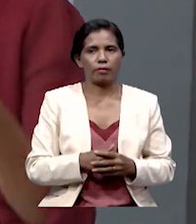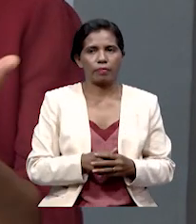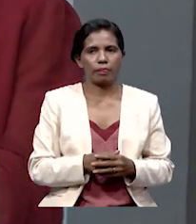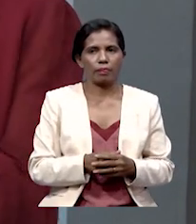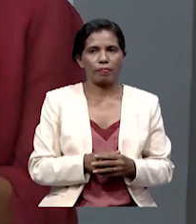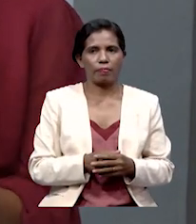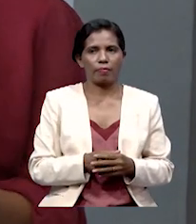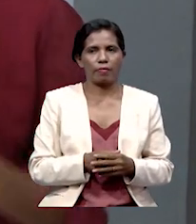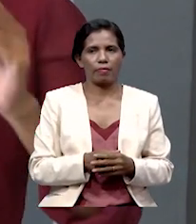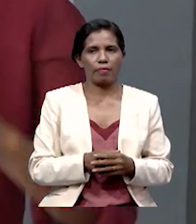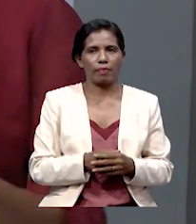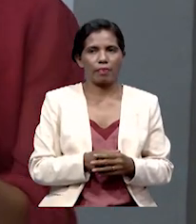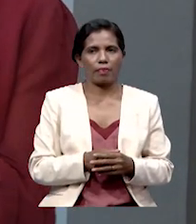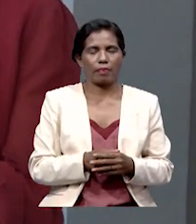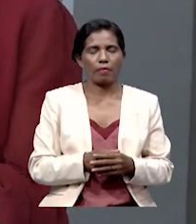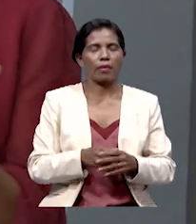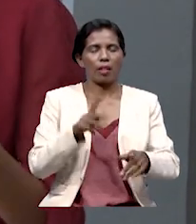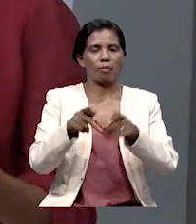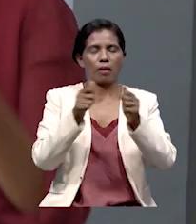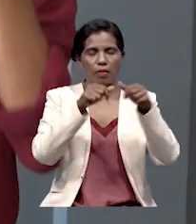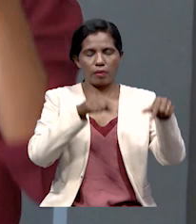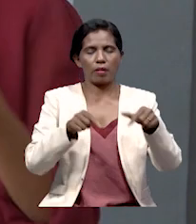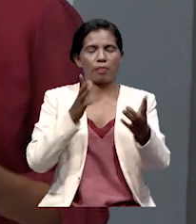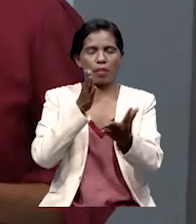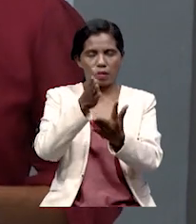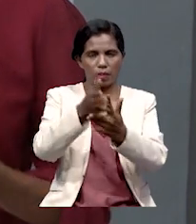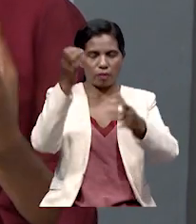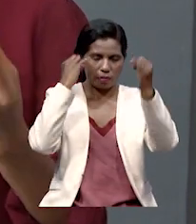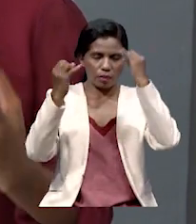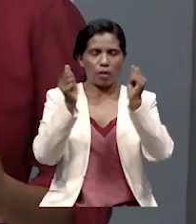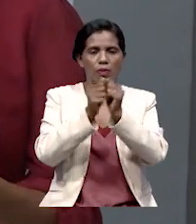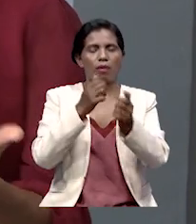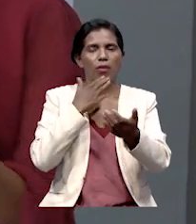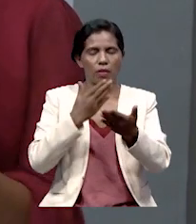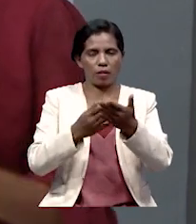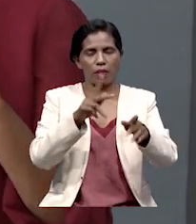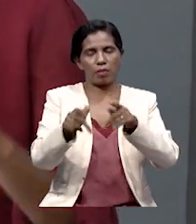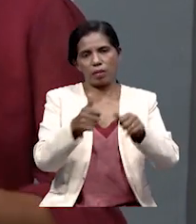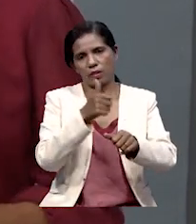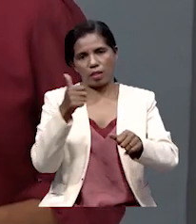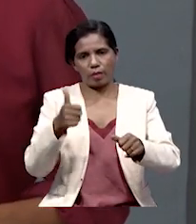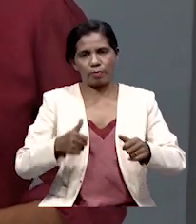No ami ema ho deficiencia bele acesso informasaun ho dia khanesa ho ema serselu.